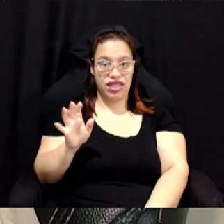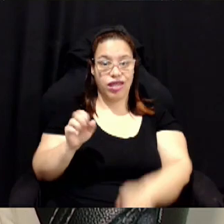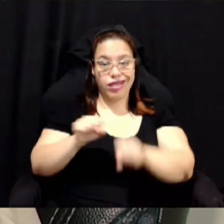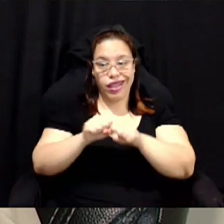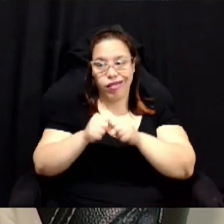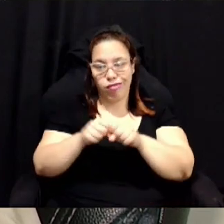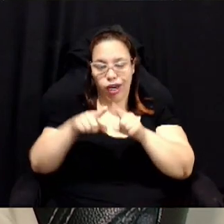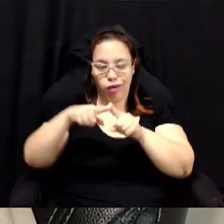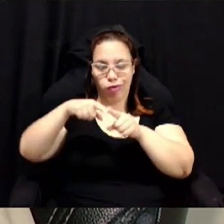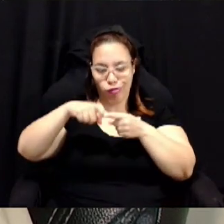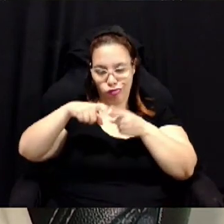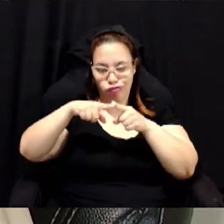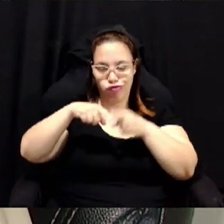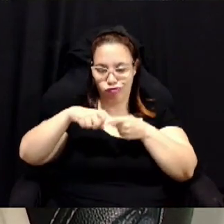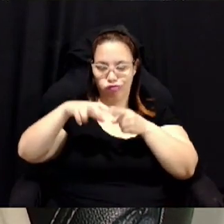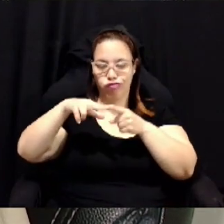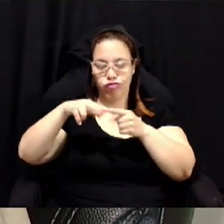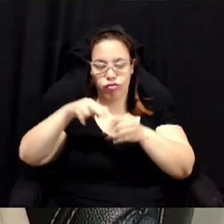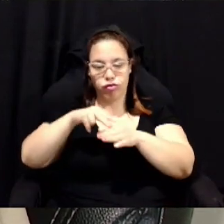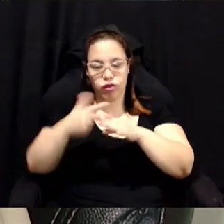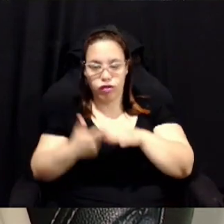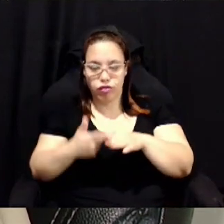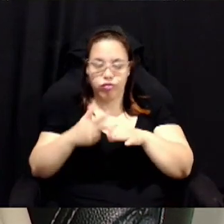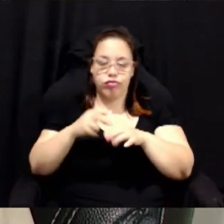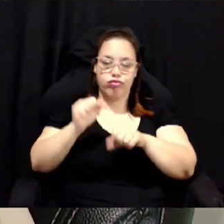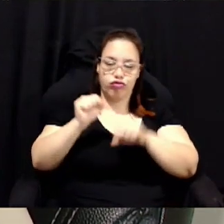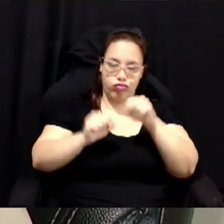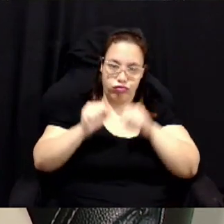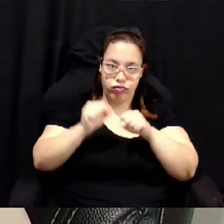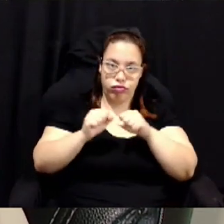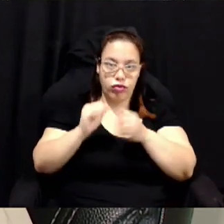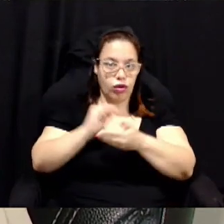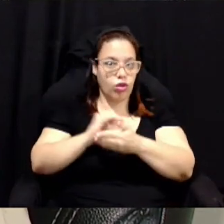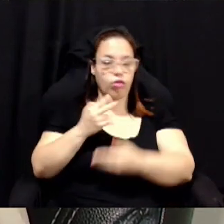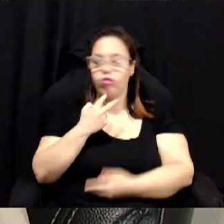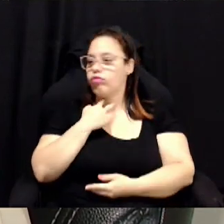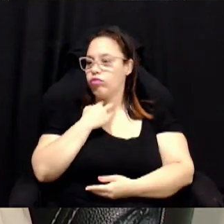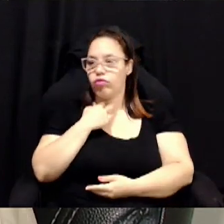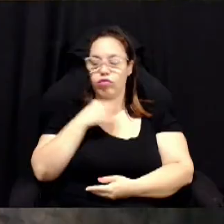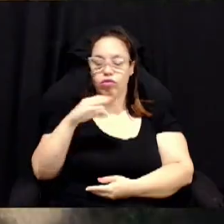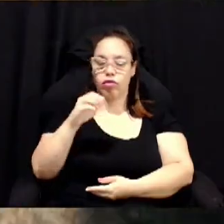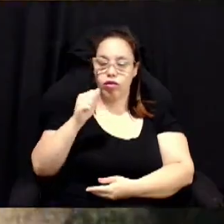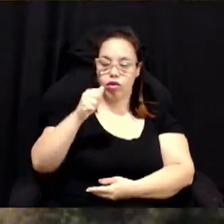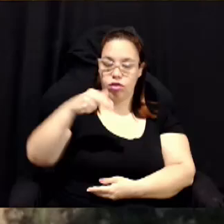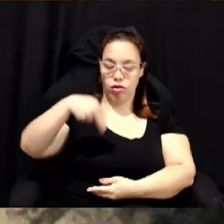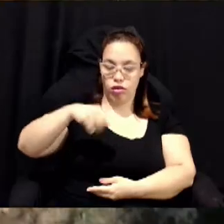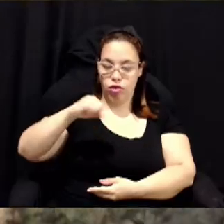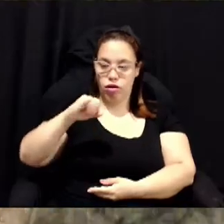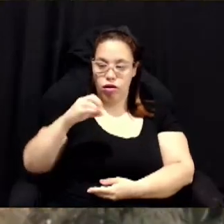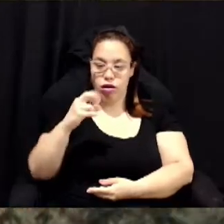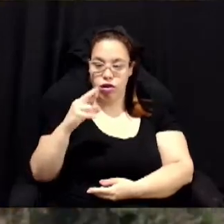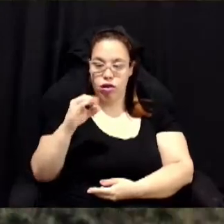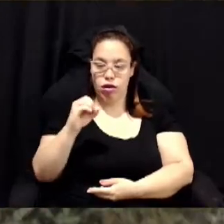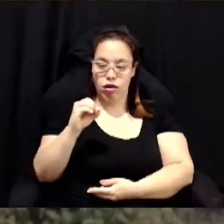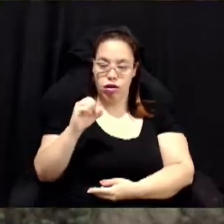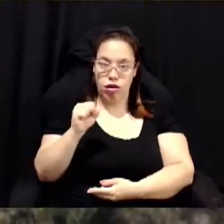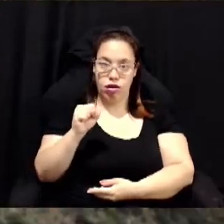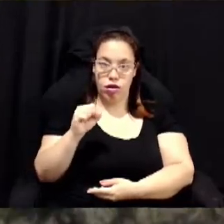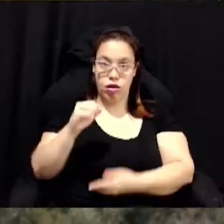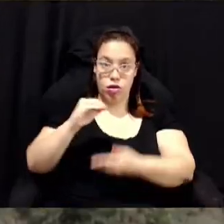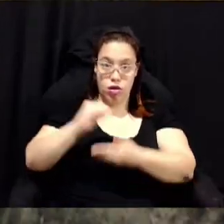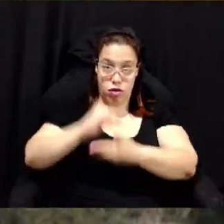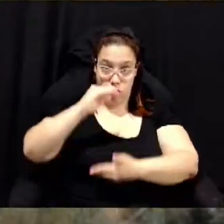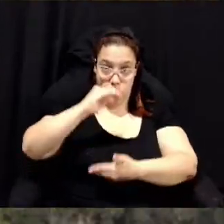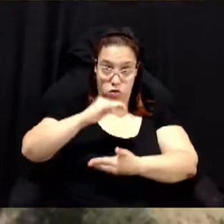mesmo, queda, problemas articulares, então também os pequenos não podem. O canicross é uma prática mais voltada para cães de médio a grande